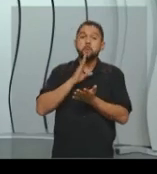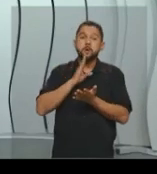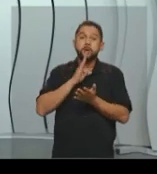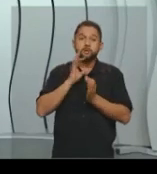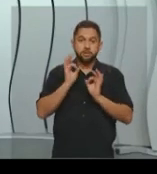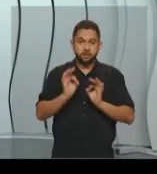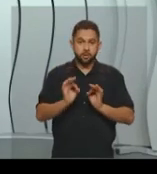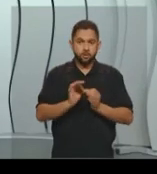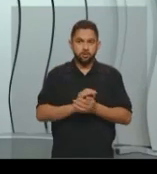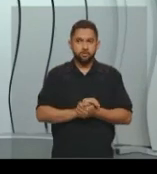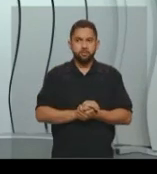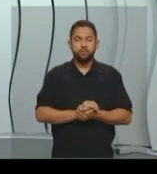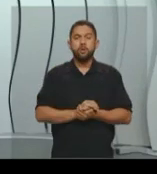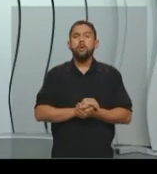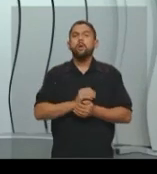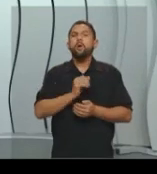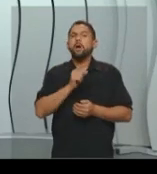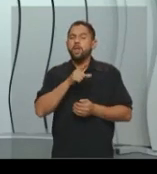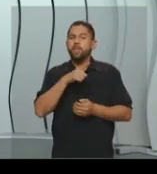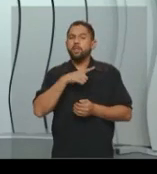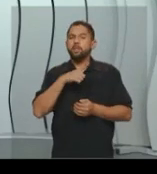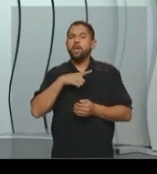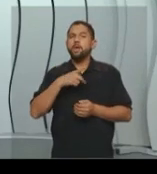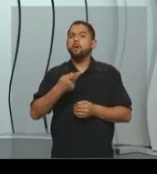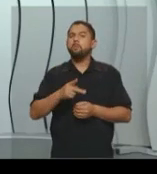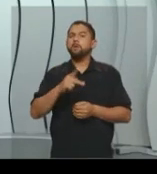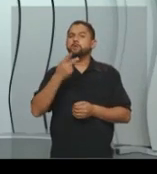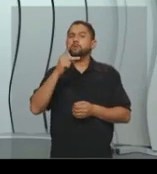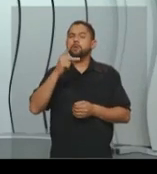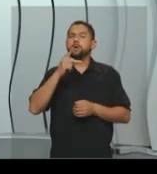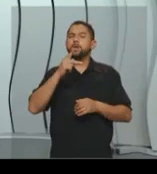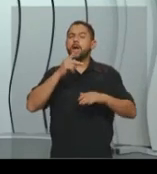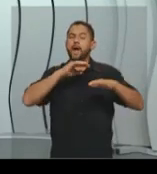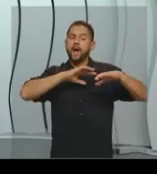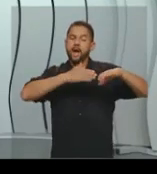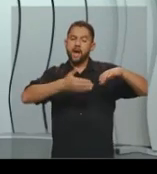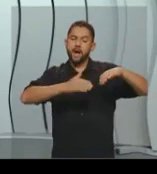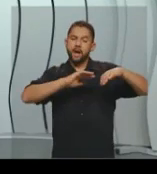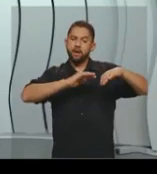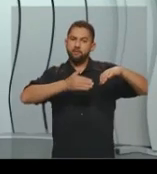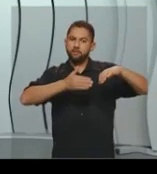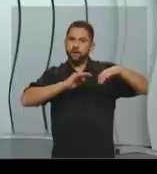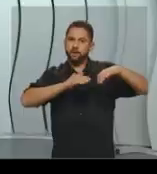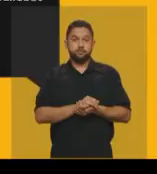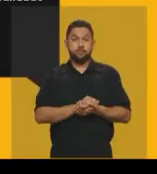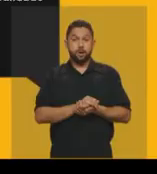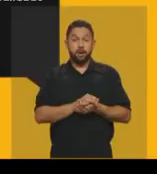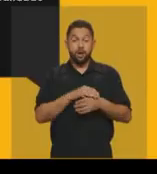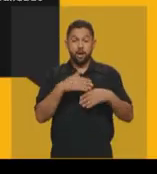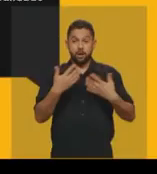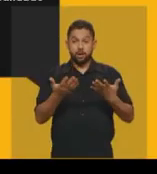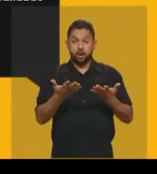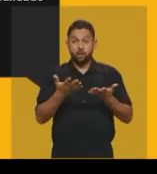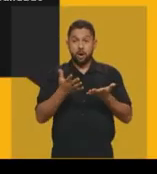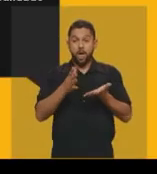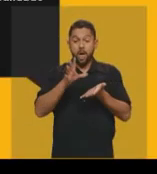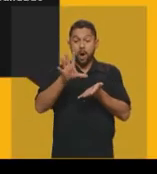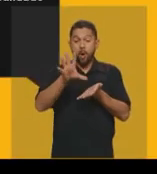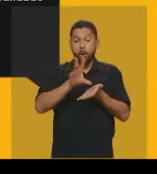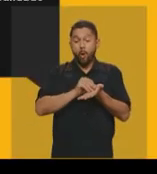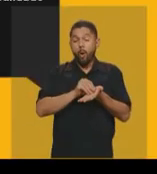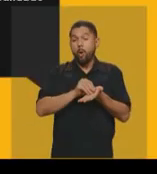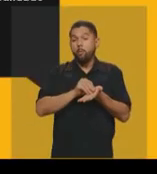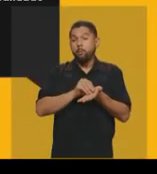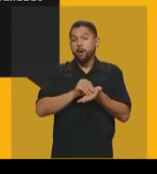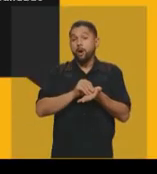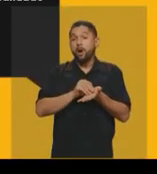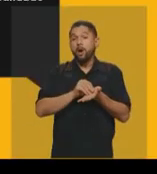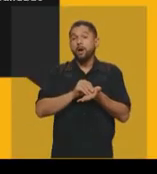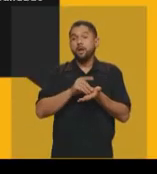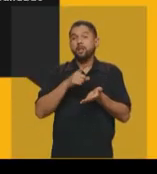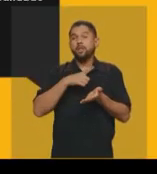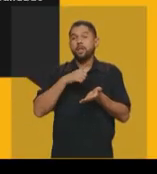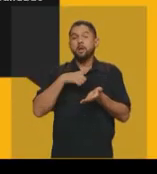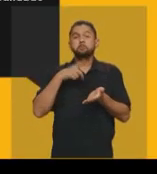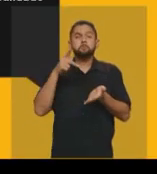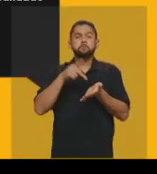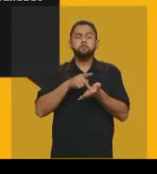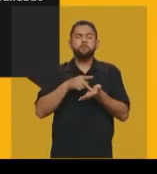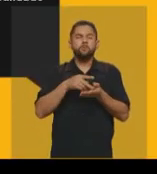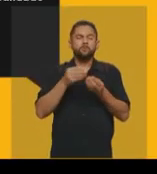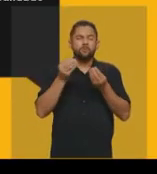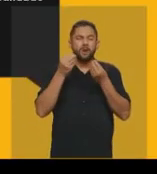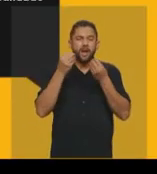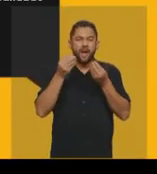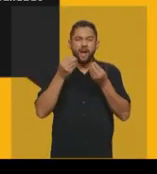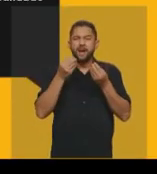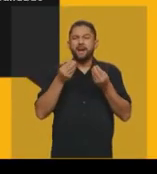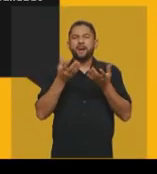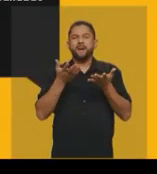Caverna, que conta muito bem essa relação entre o mundo das coisas e o mundo das ideias. Eu vou contar para vocês